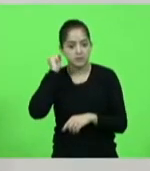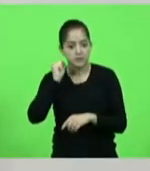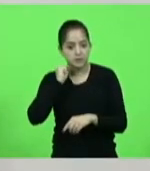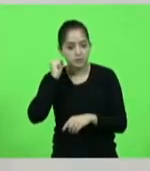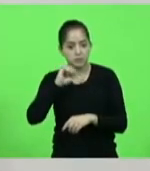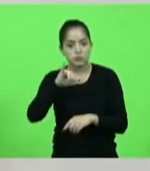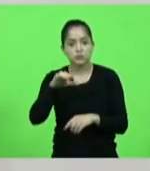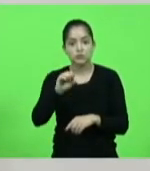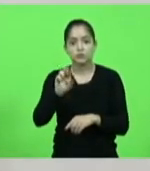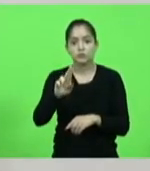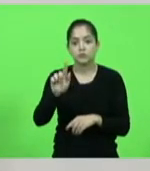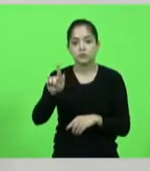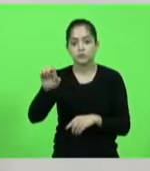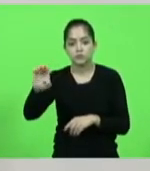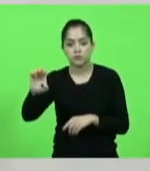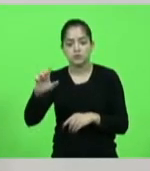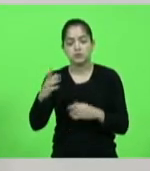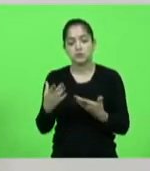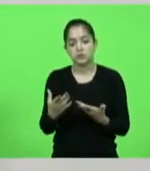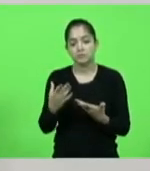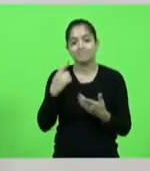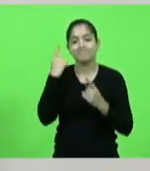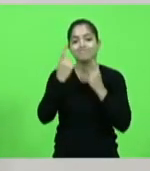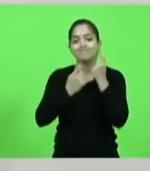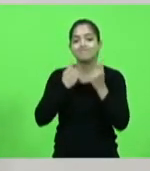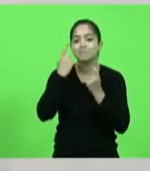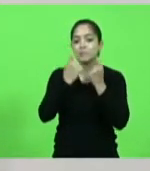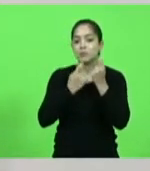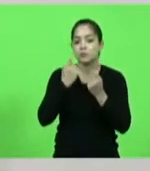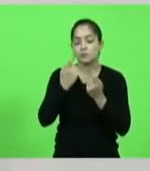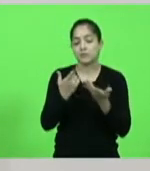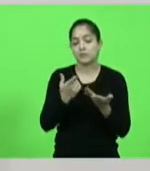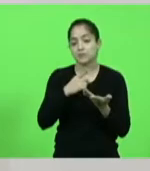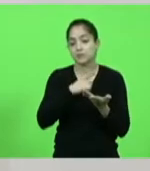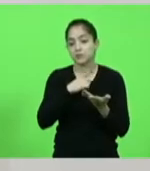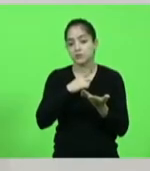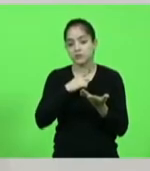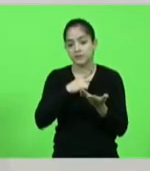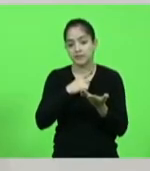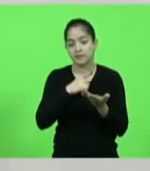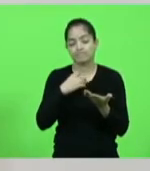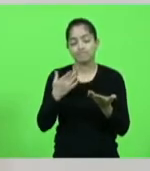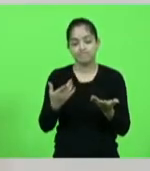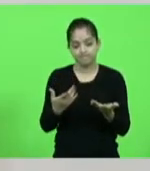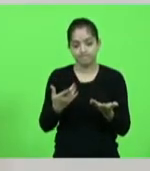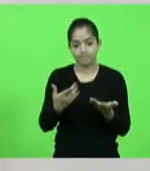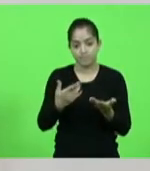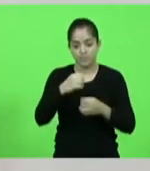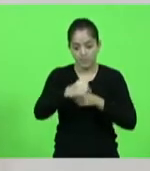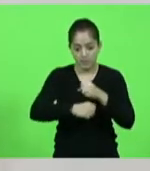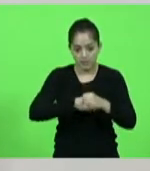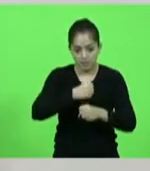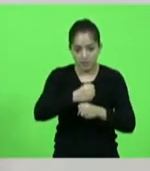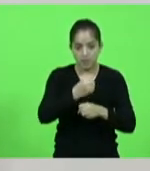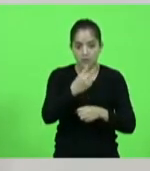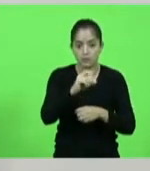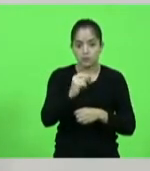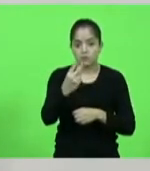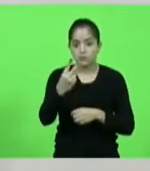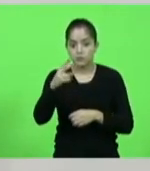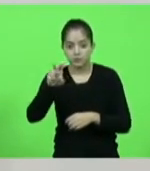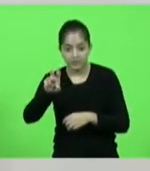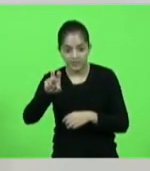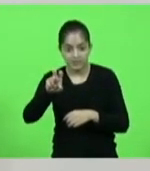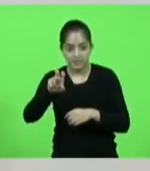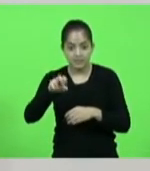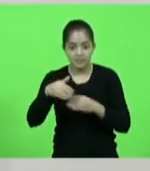falar de uma preocupação muito grande que nós temos. Acredita-se que, no ano de 2025, nós teremos, passando pela